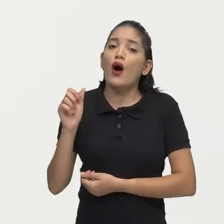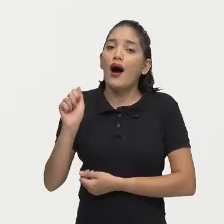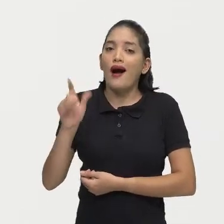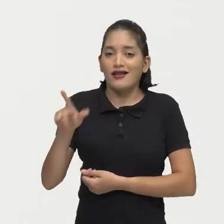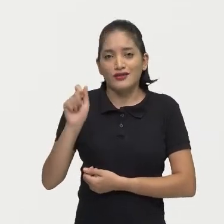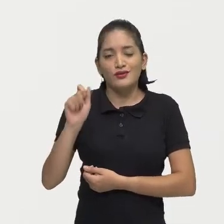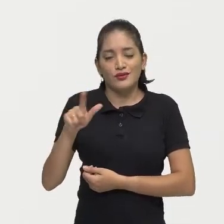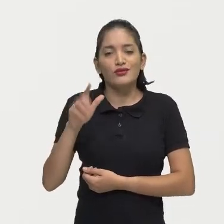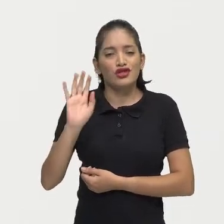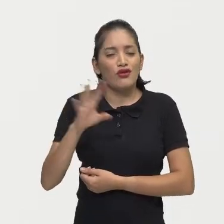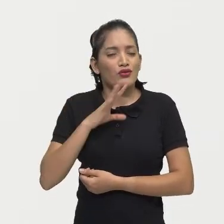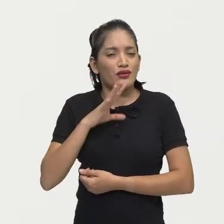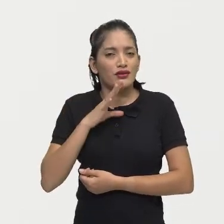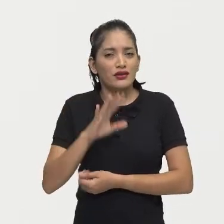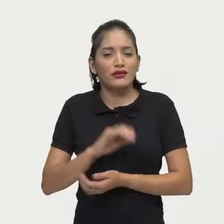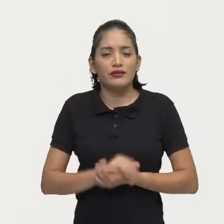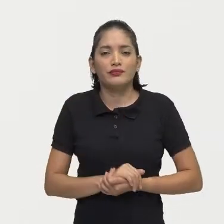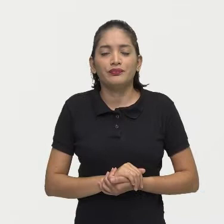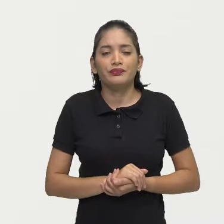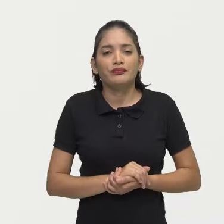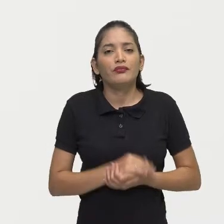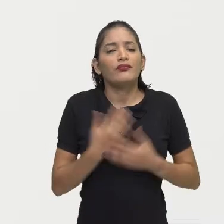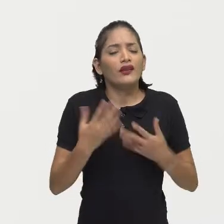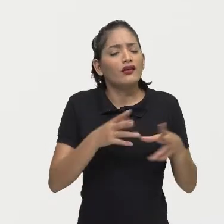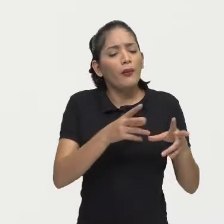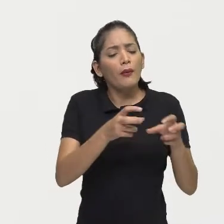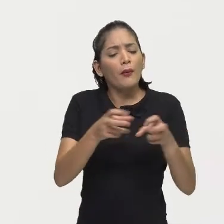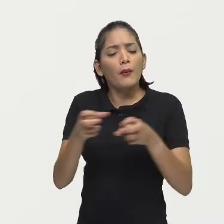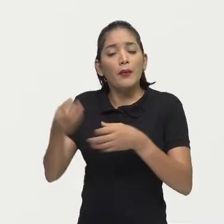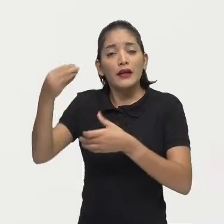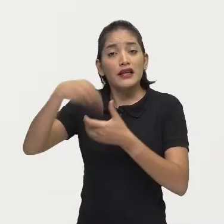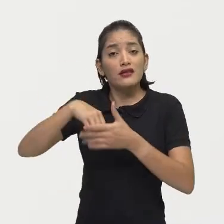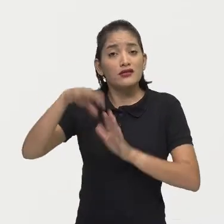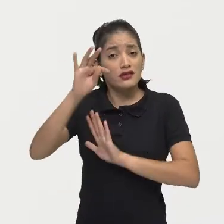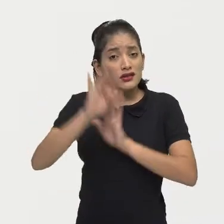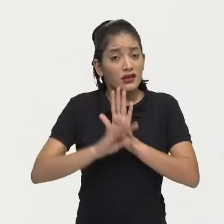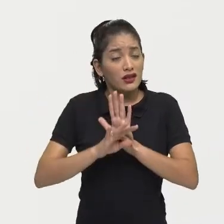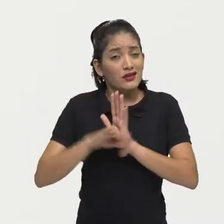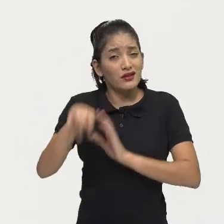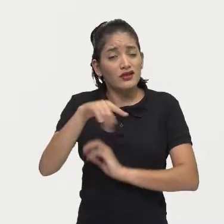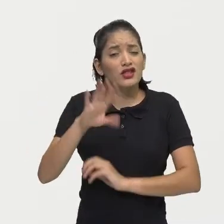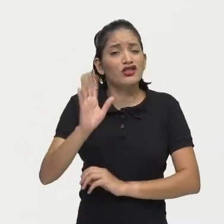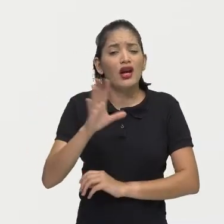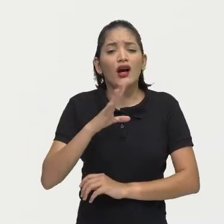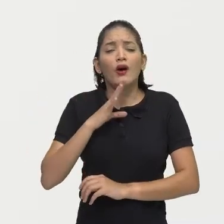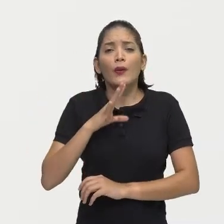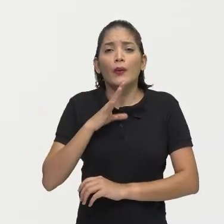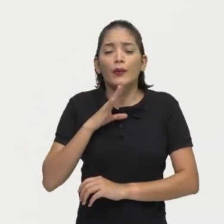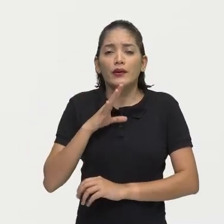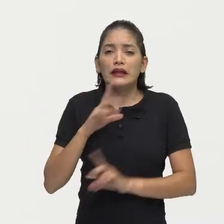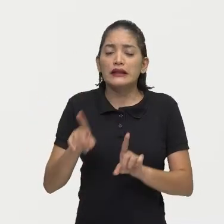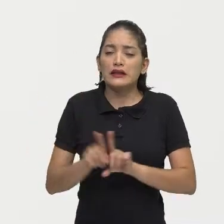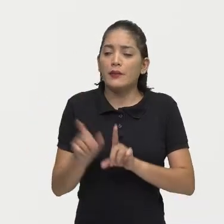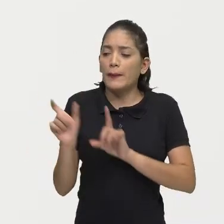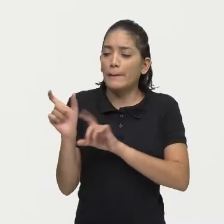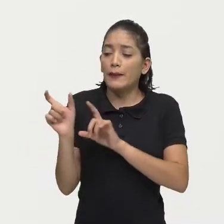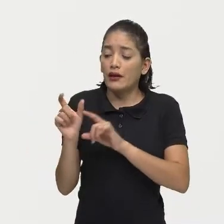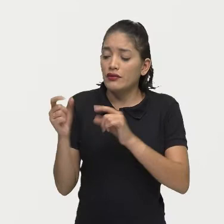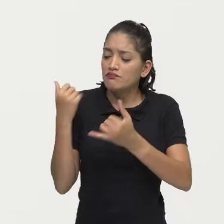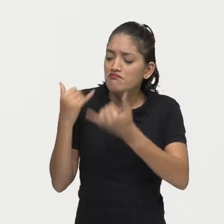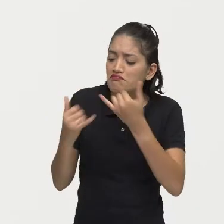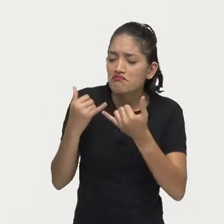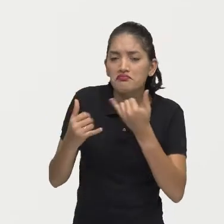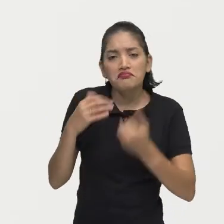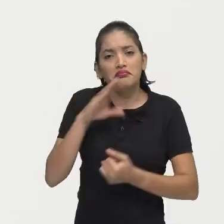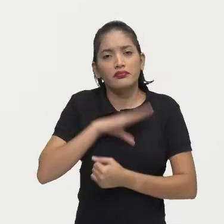conhecida, tá? Então vão observando nos textos as palavras que vocês conhecem, as palavras cognatas,